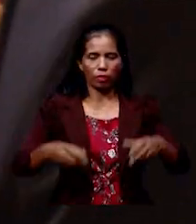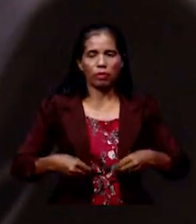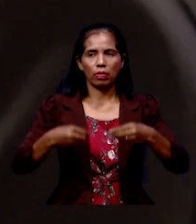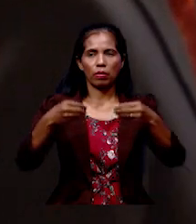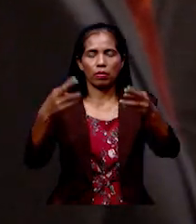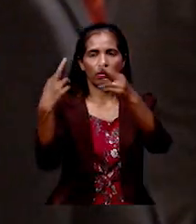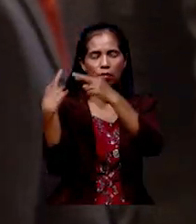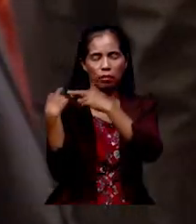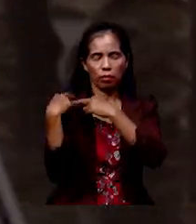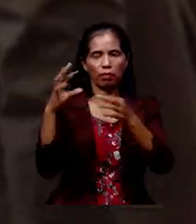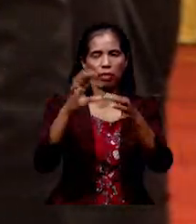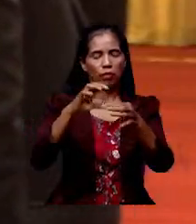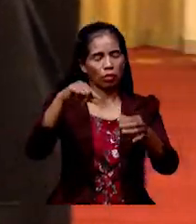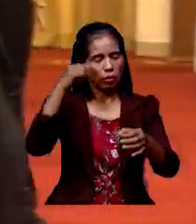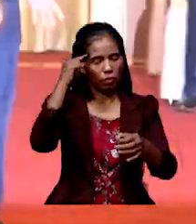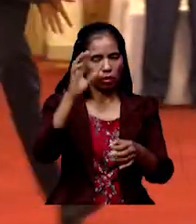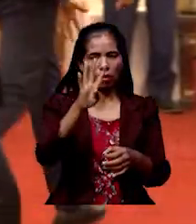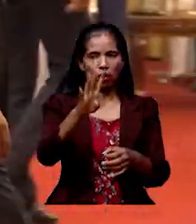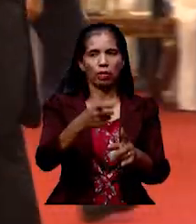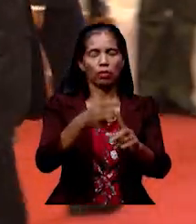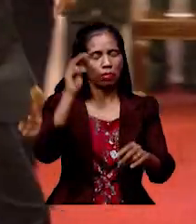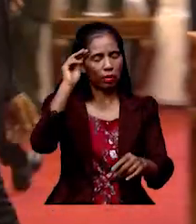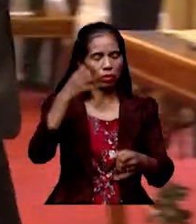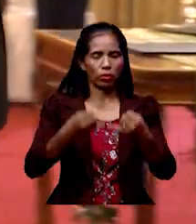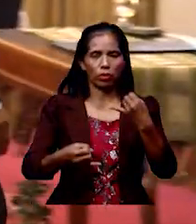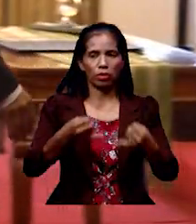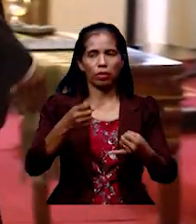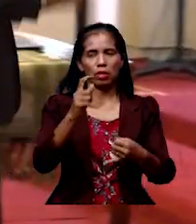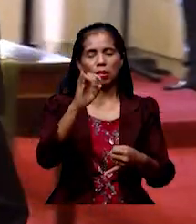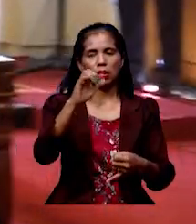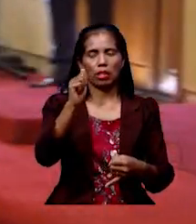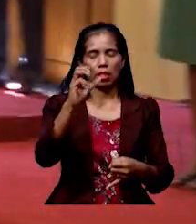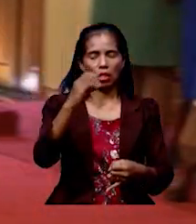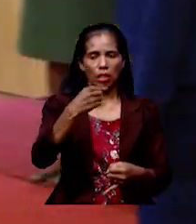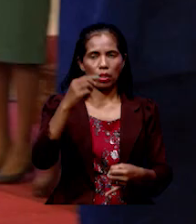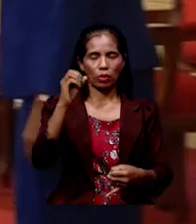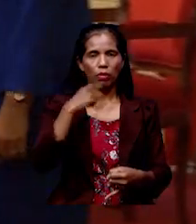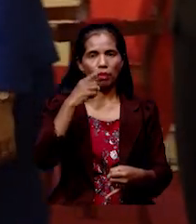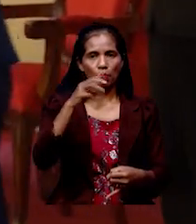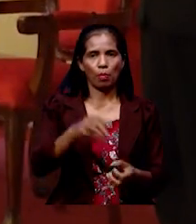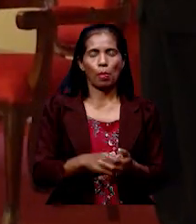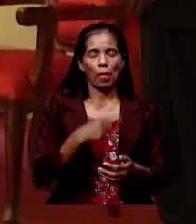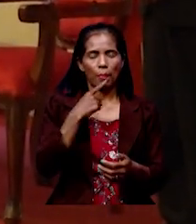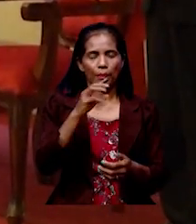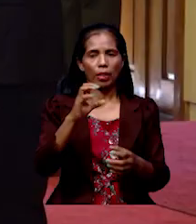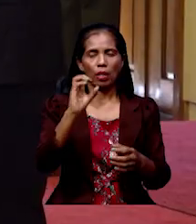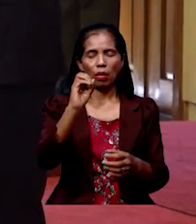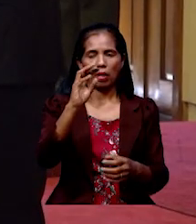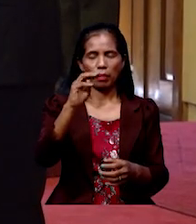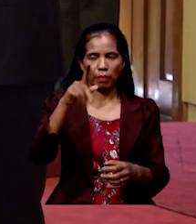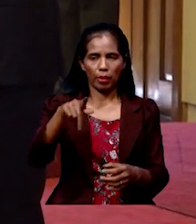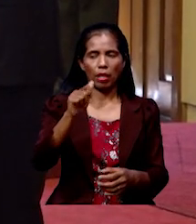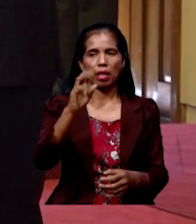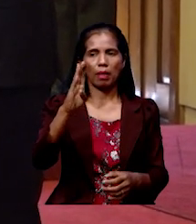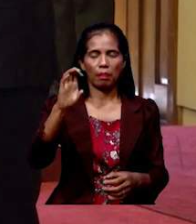ba membro governo nang hat composto si Ministro de Justiça Tiago Amaral Sarmento, Ministro Obras Pública Abel Pires da Silva, Vice Ministro